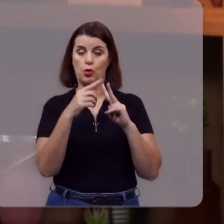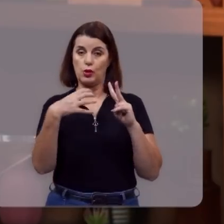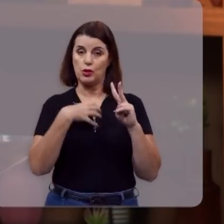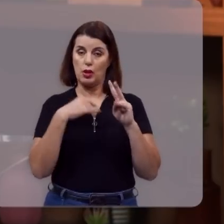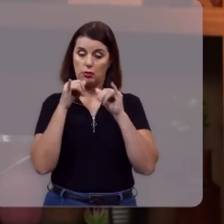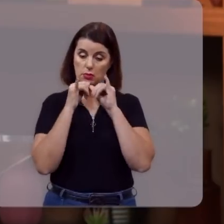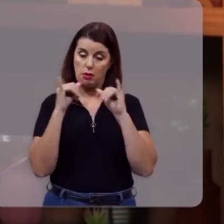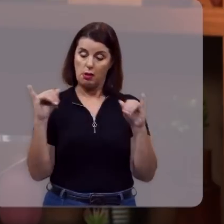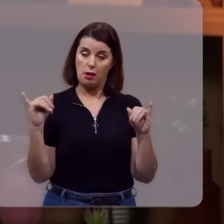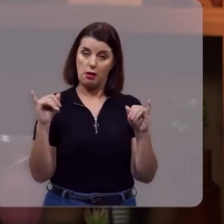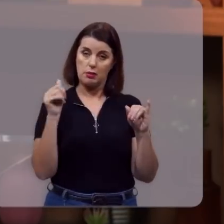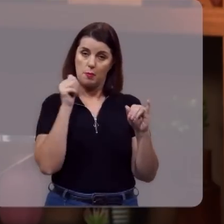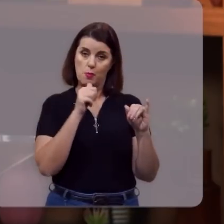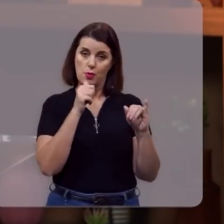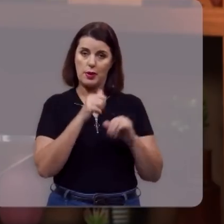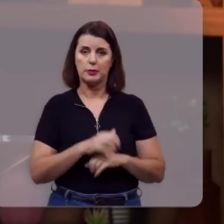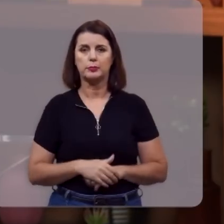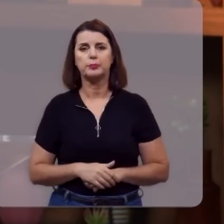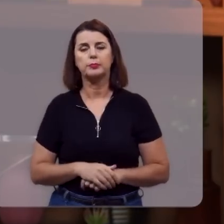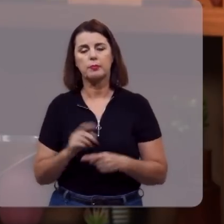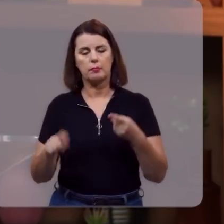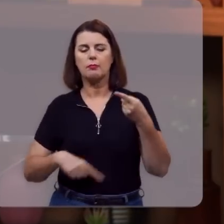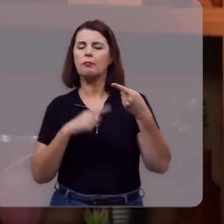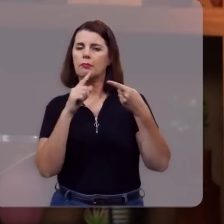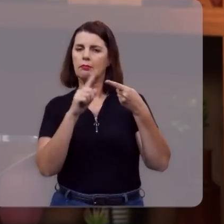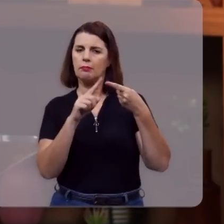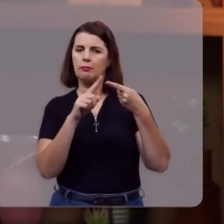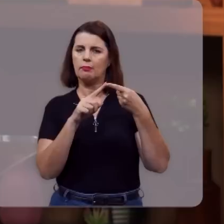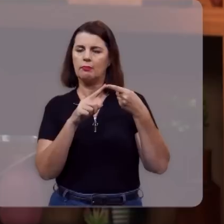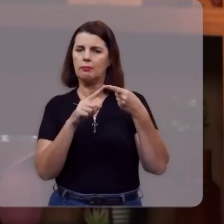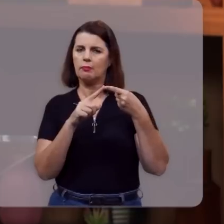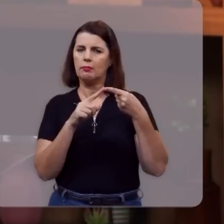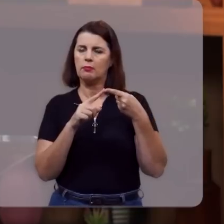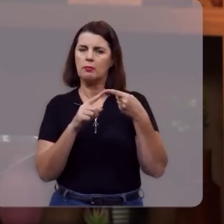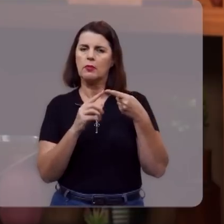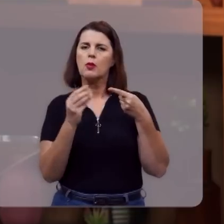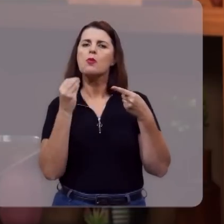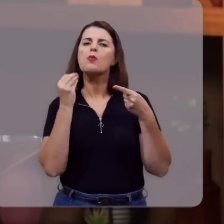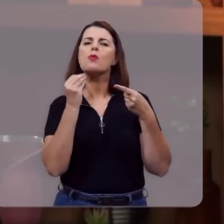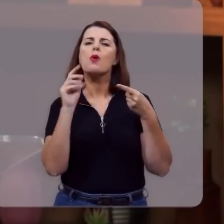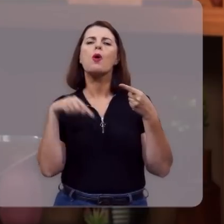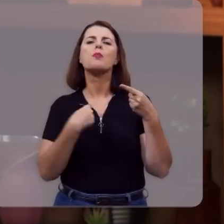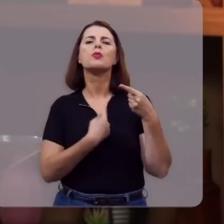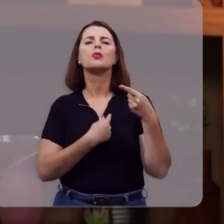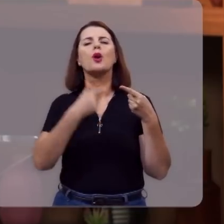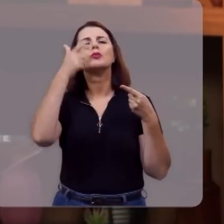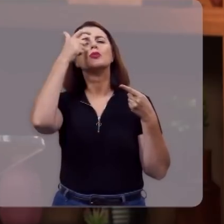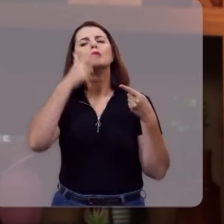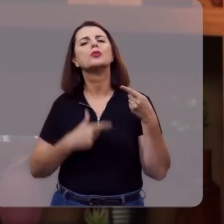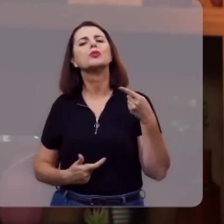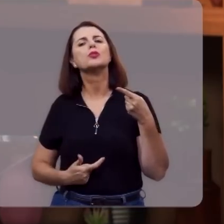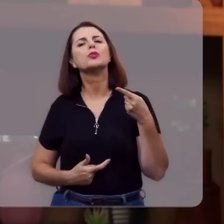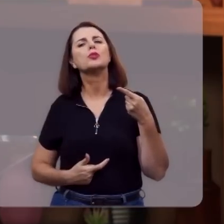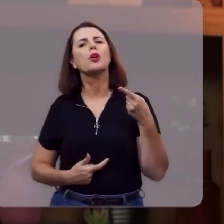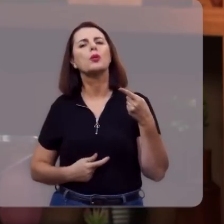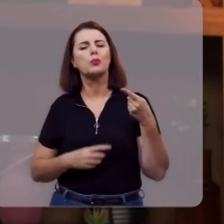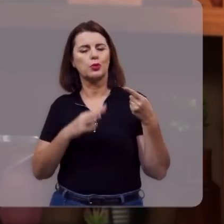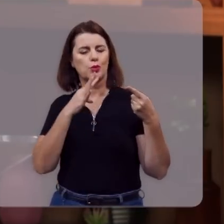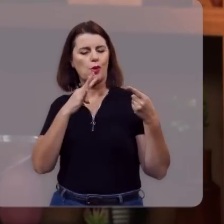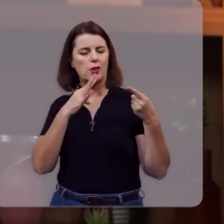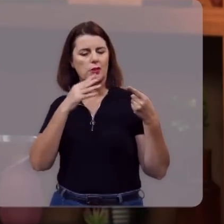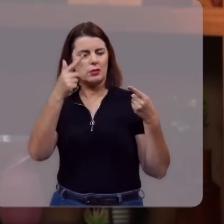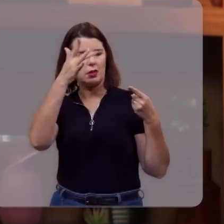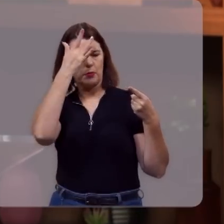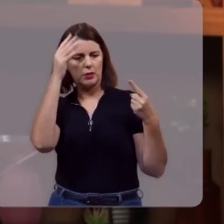dessa declaração da viúva de Sarepta. Primeiro, como nós somos